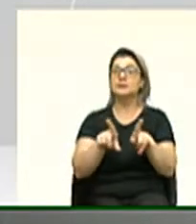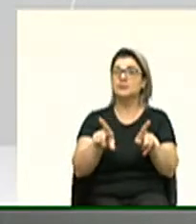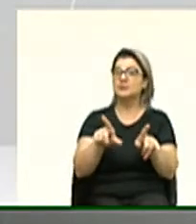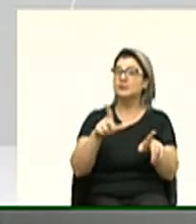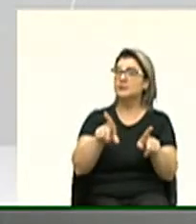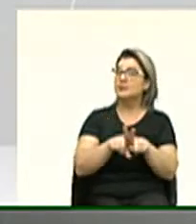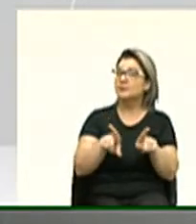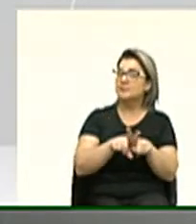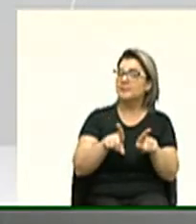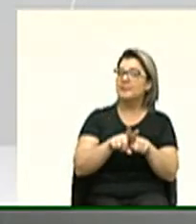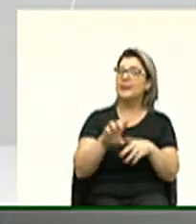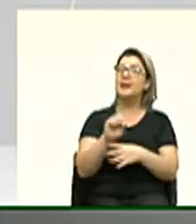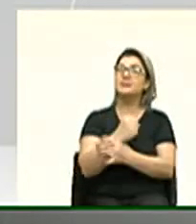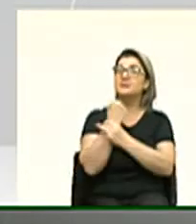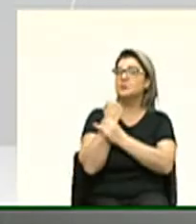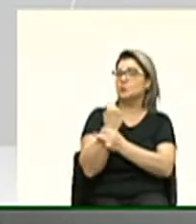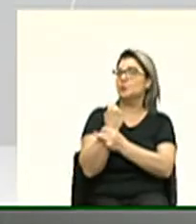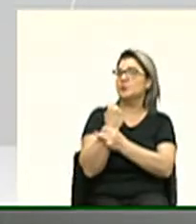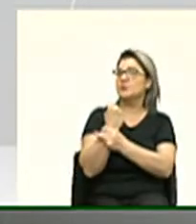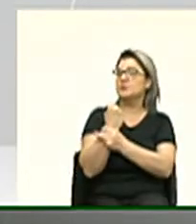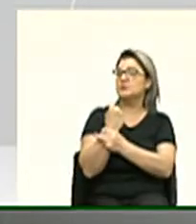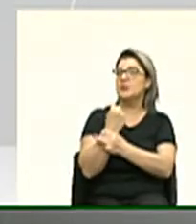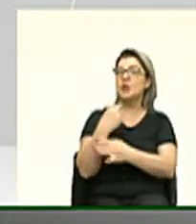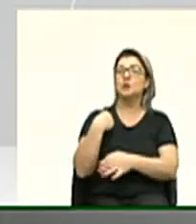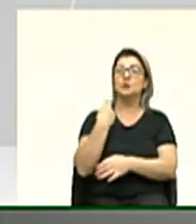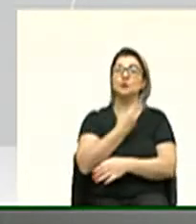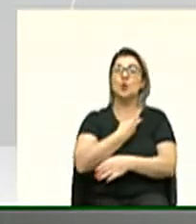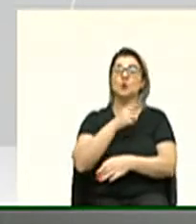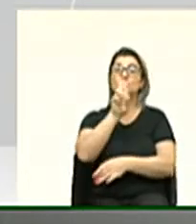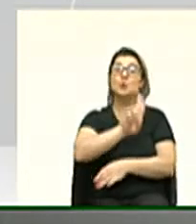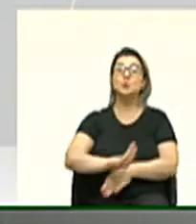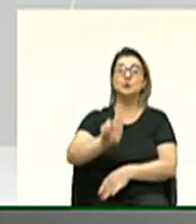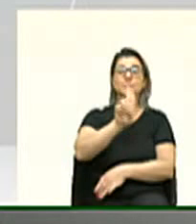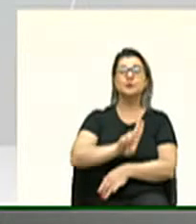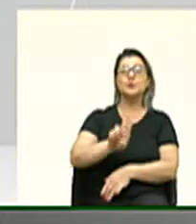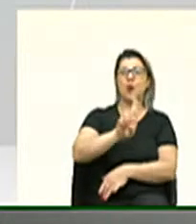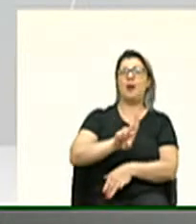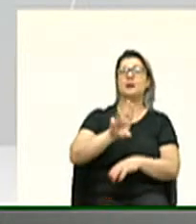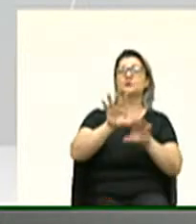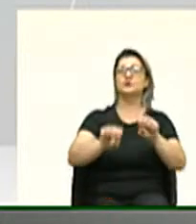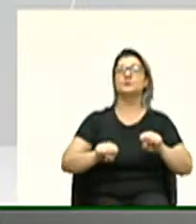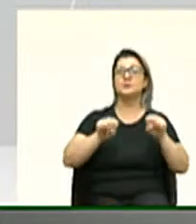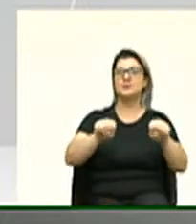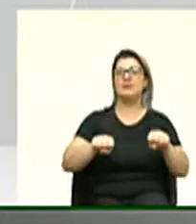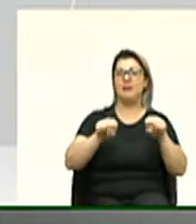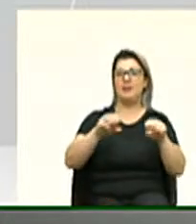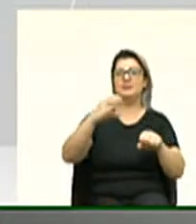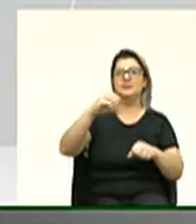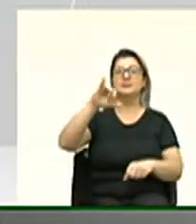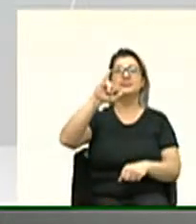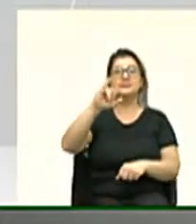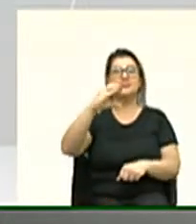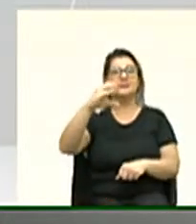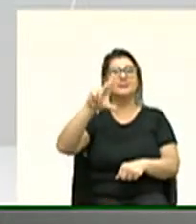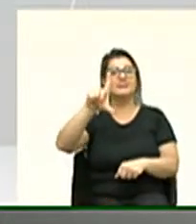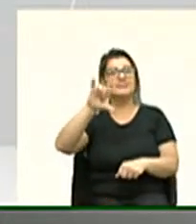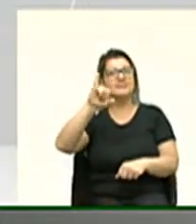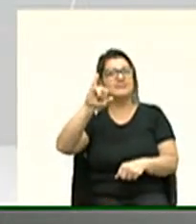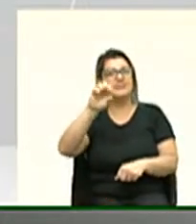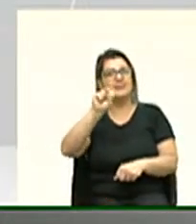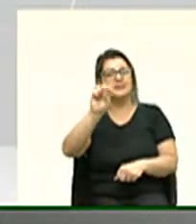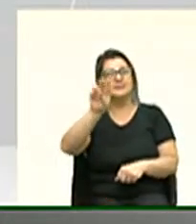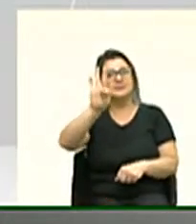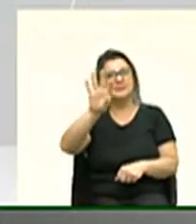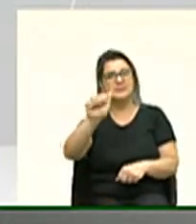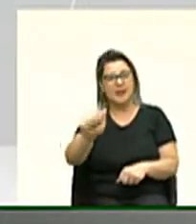segurança para o nosso usuário da bicicleta. Isso é uma questão muito importante. É importante a gente romper com o preconceito que hoje existe